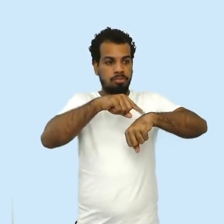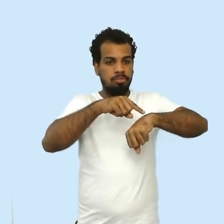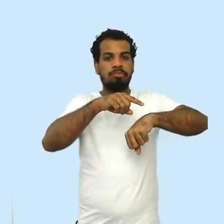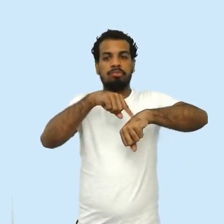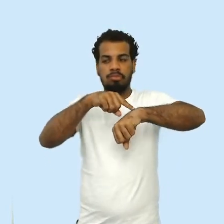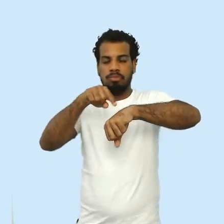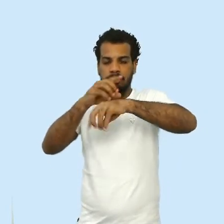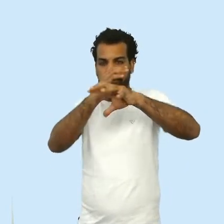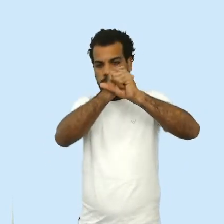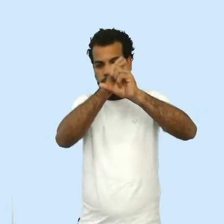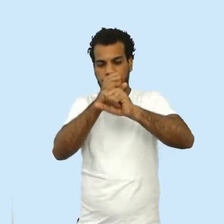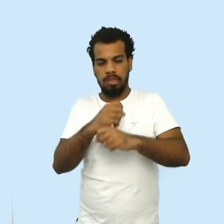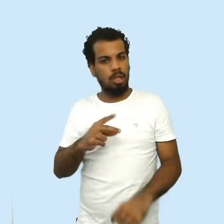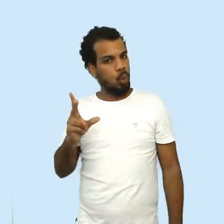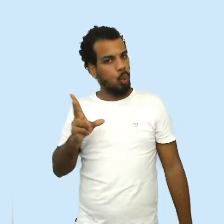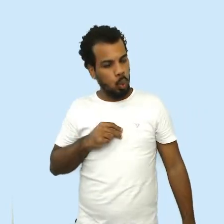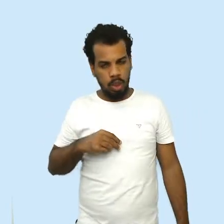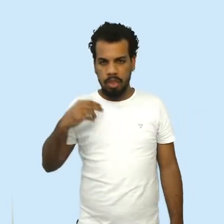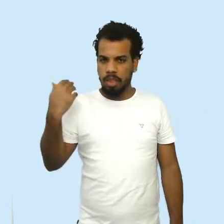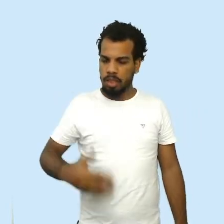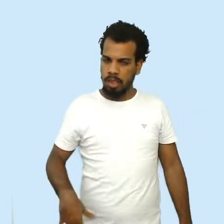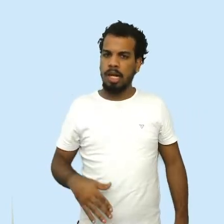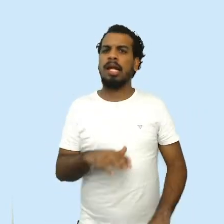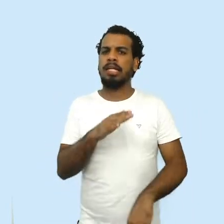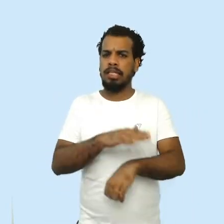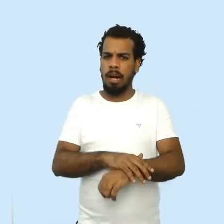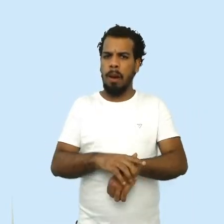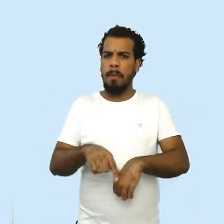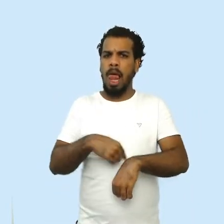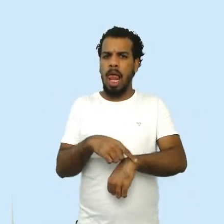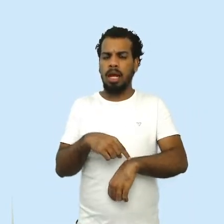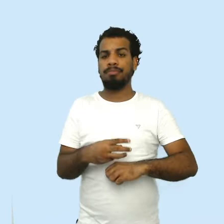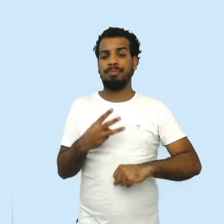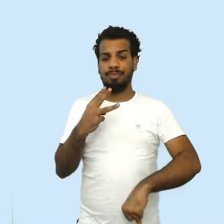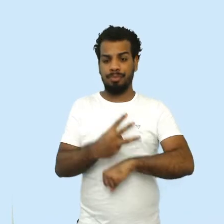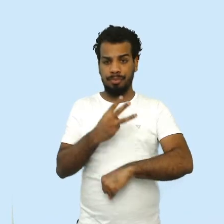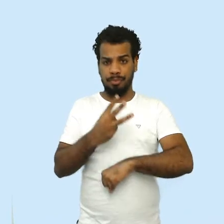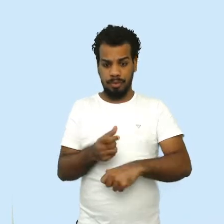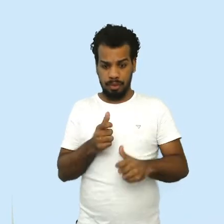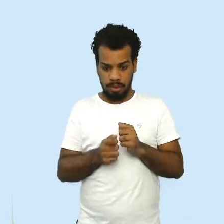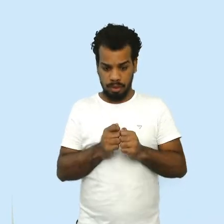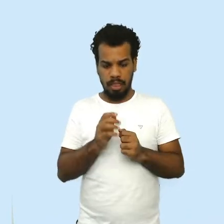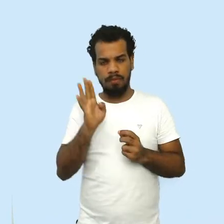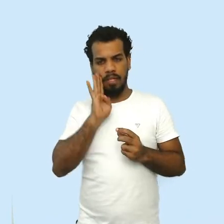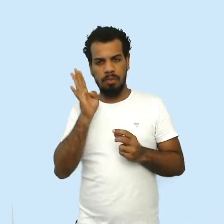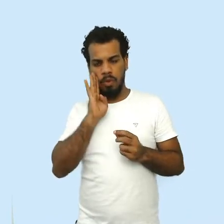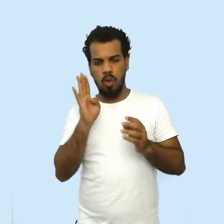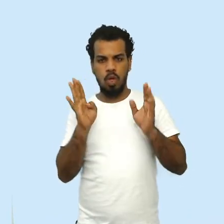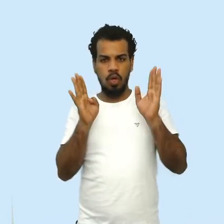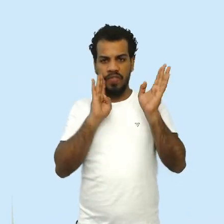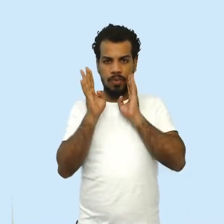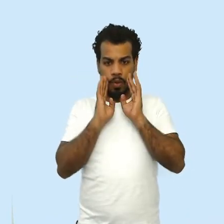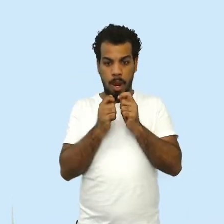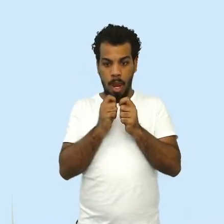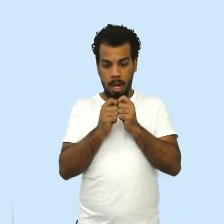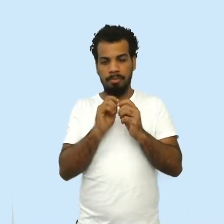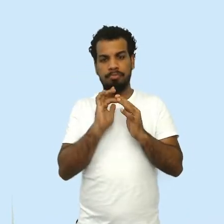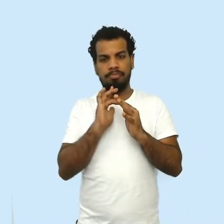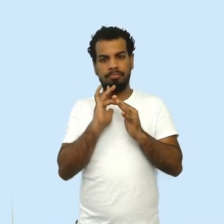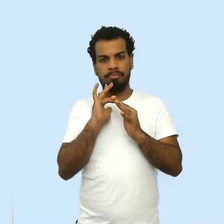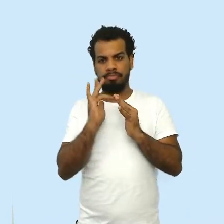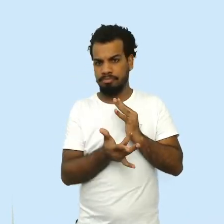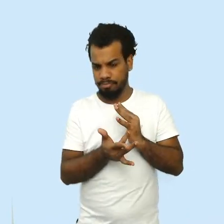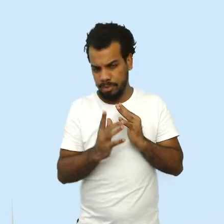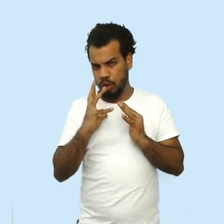comunicação, nossa, é muito tempo. O tempo do WhatsApp, o tempo de Facebook, o tempo de redes sociais, enfim, como um